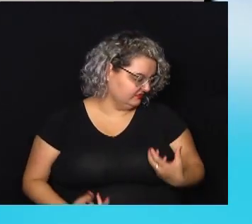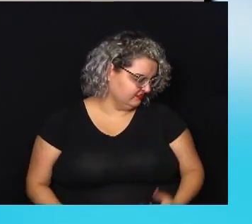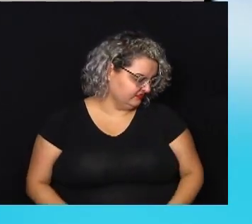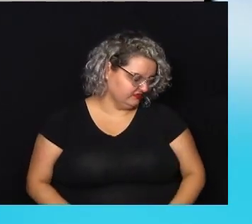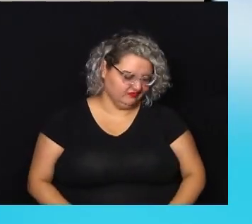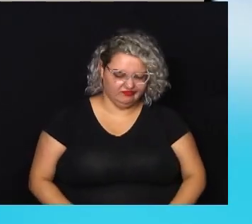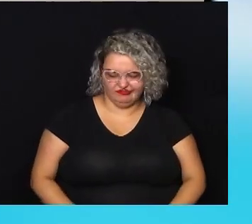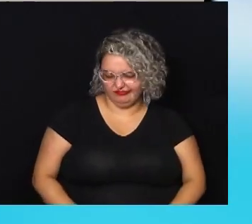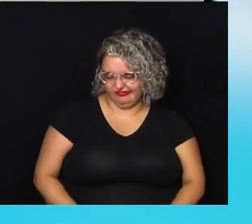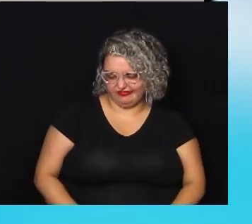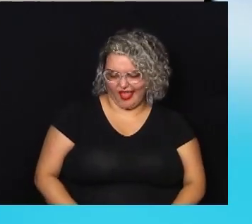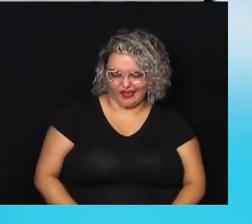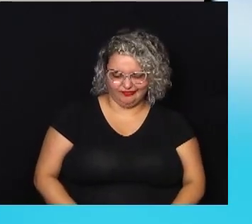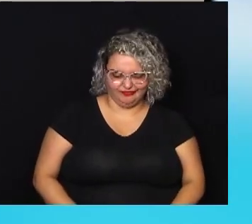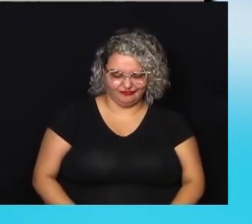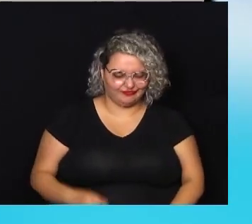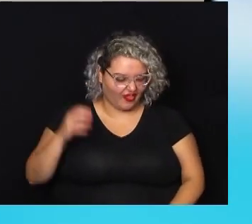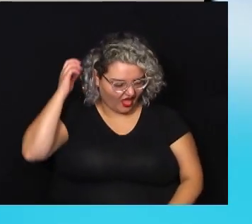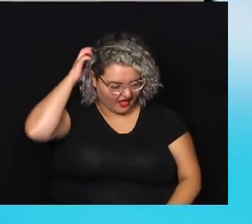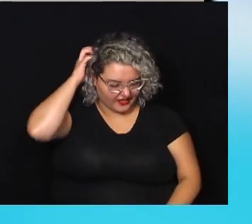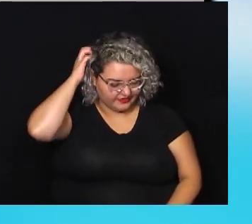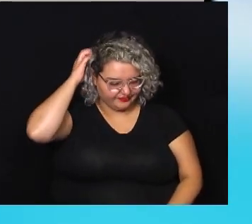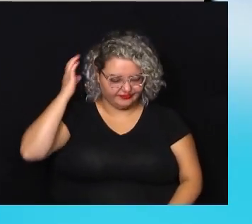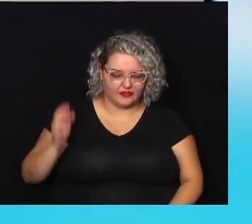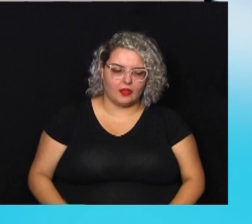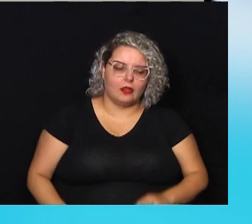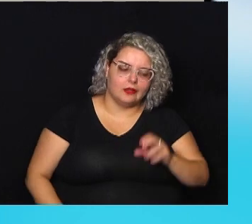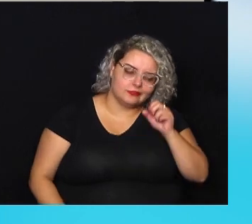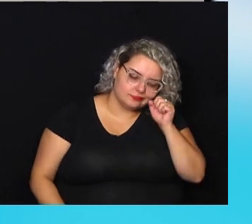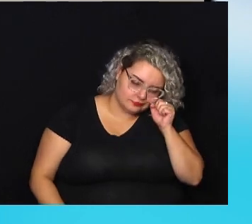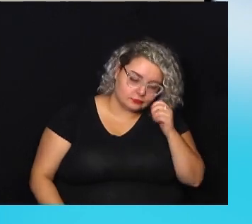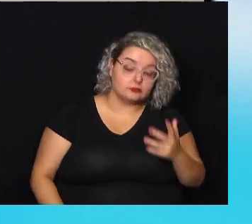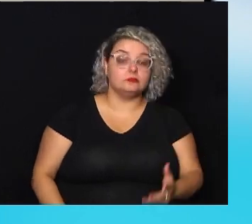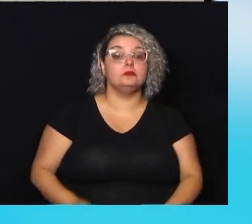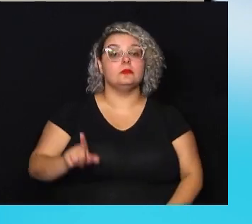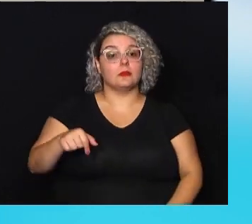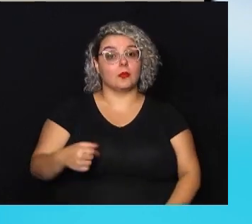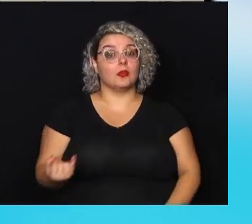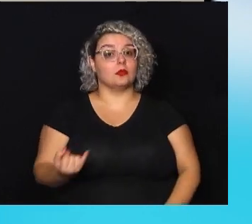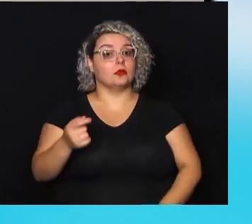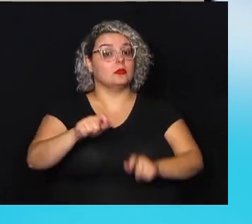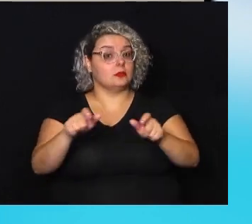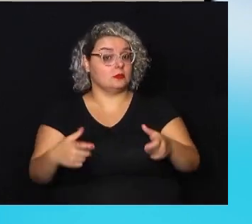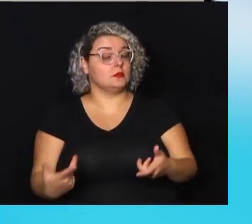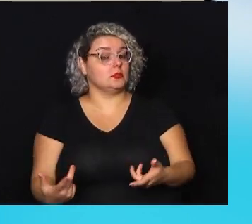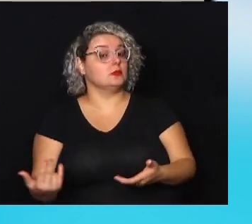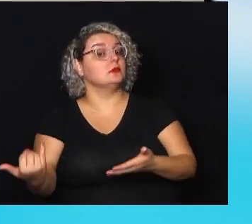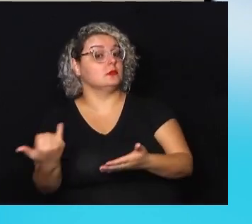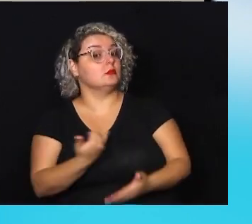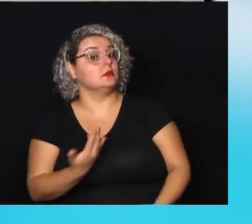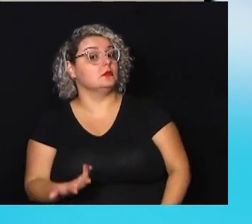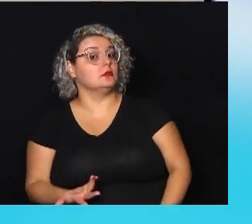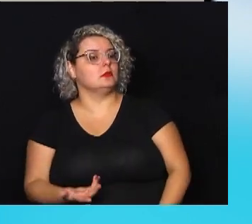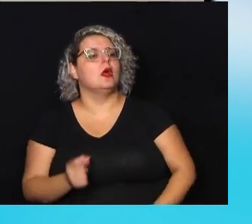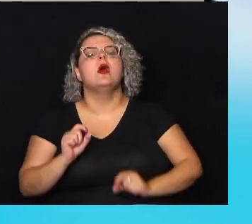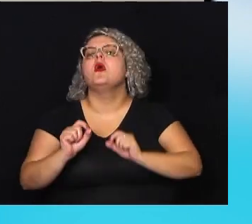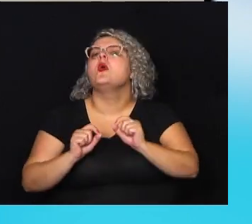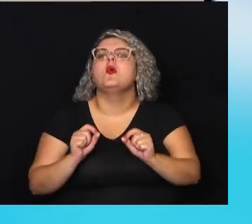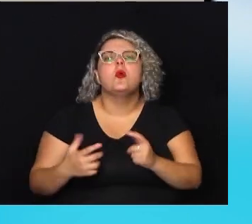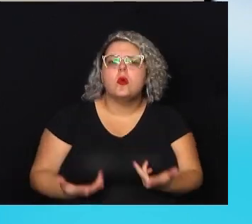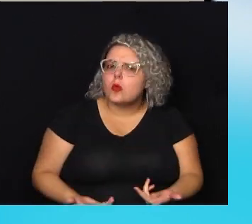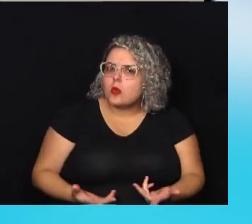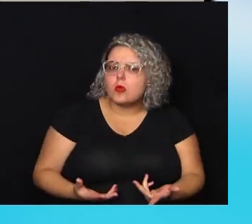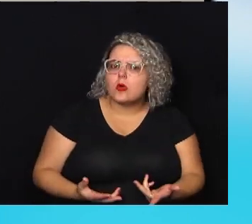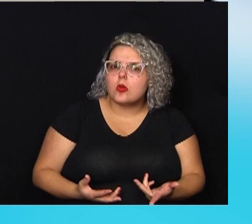que sempre diferenciar, enquanto médico do sono, fazer com que as pessoas entendam realmente, essa pergunta é bastante interessante,